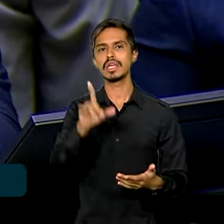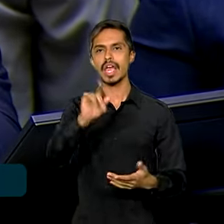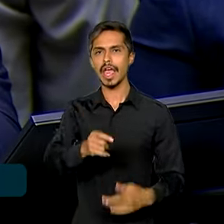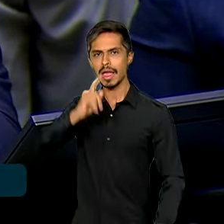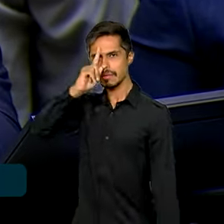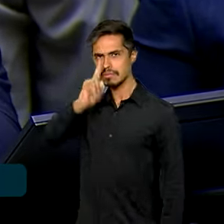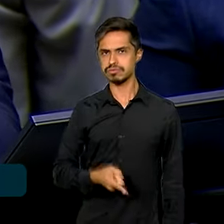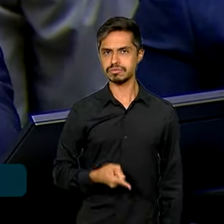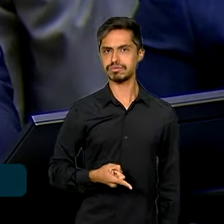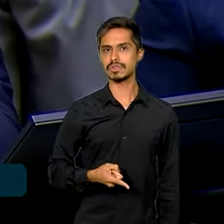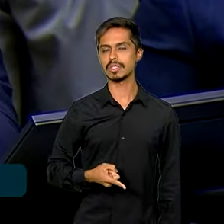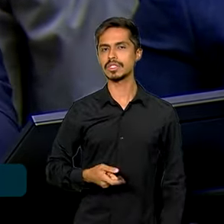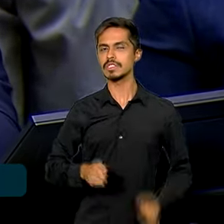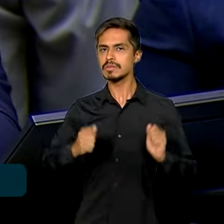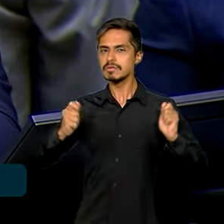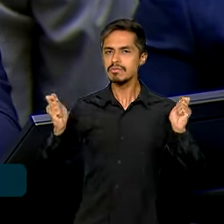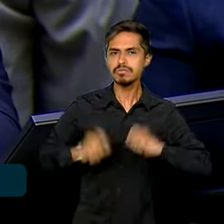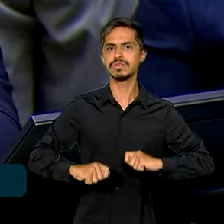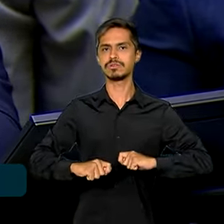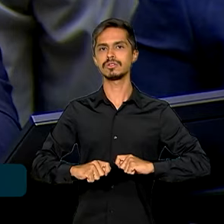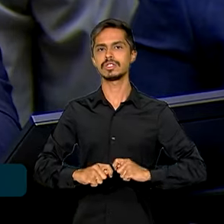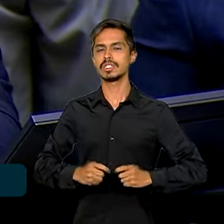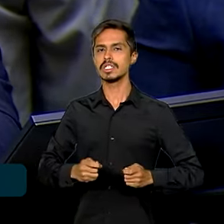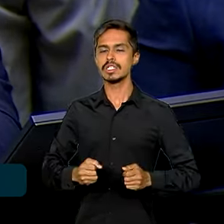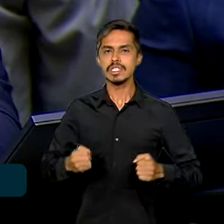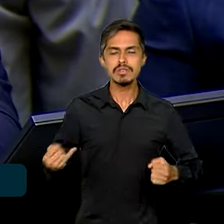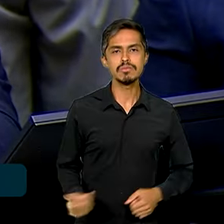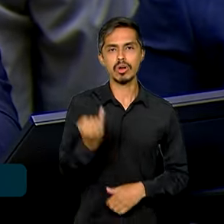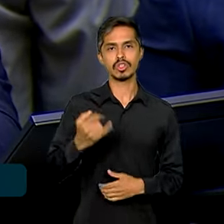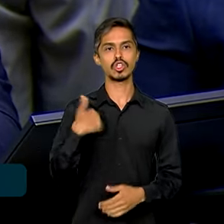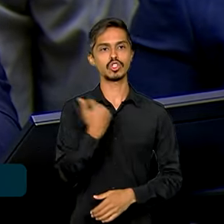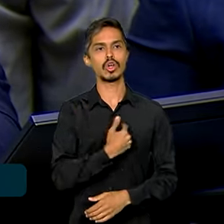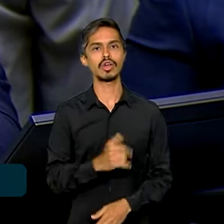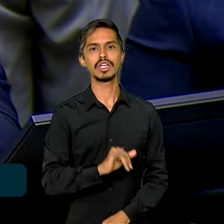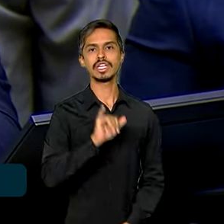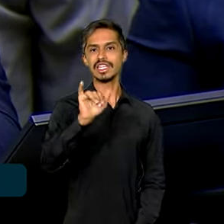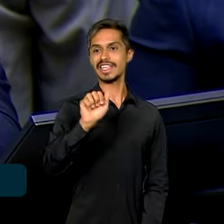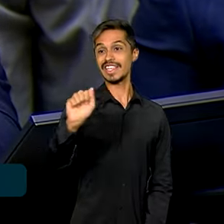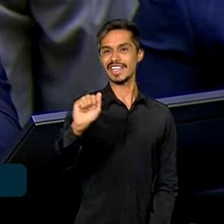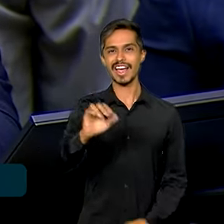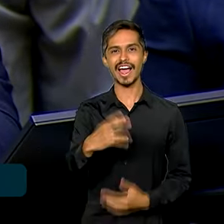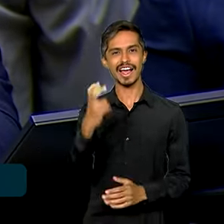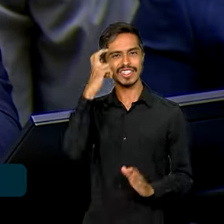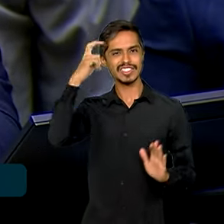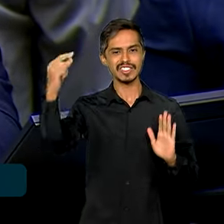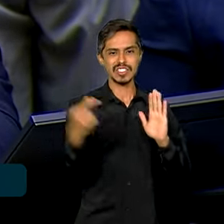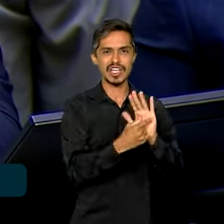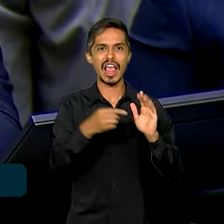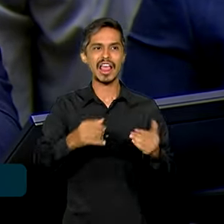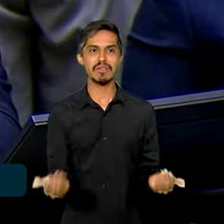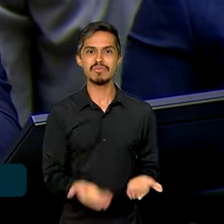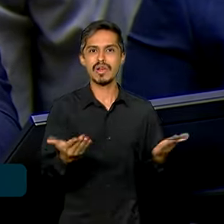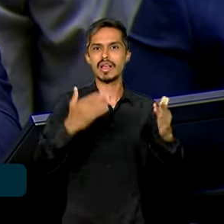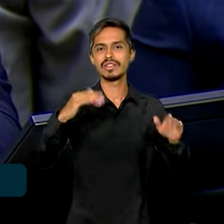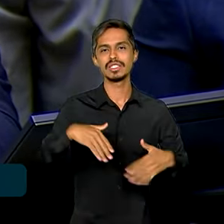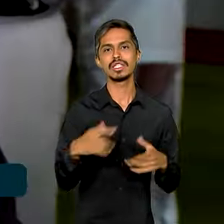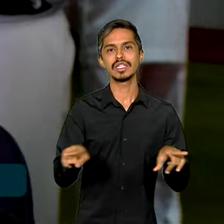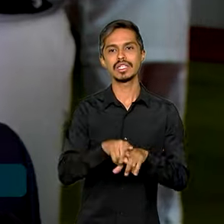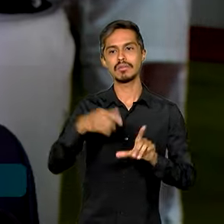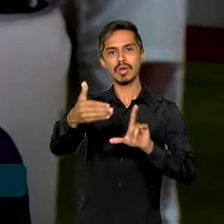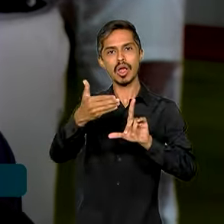imperativo avançarmos na regulação da Inteligência Artificial e das plataformas de redes